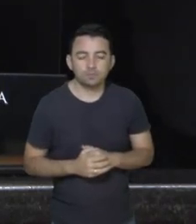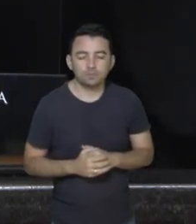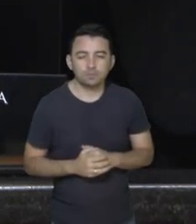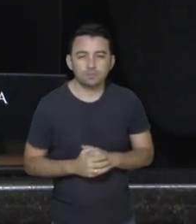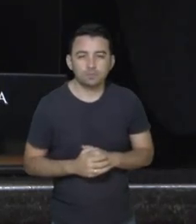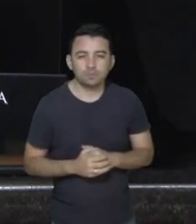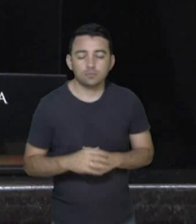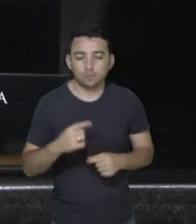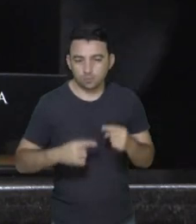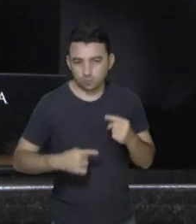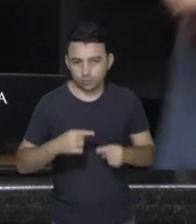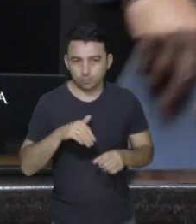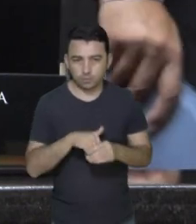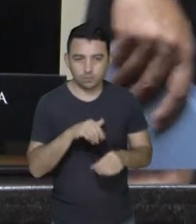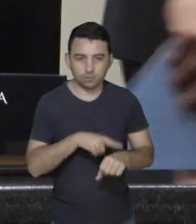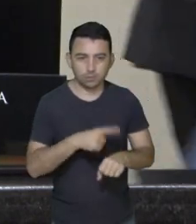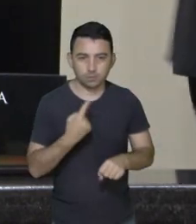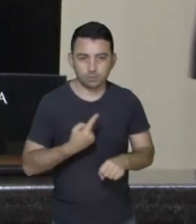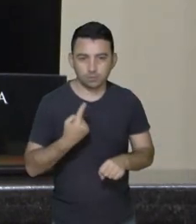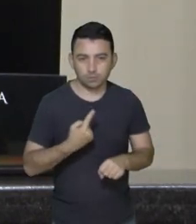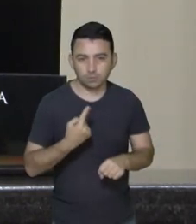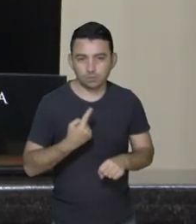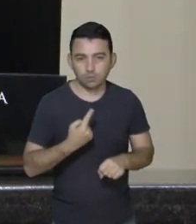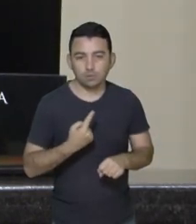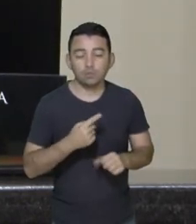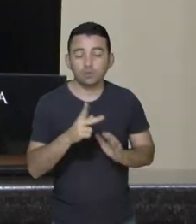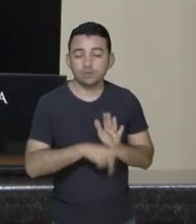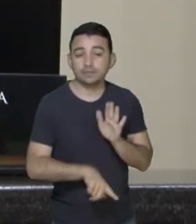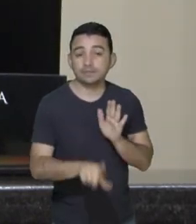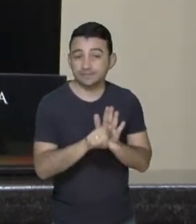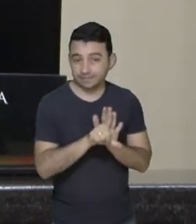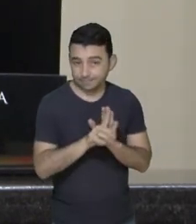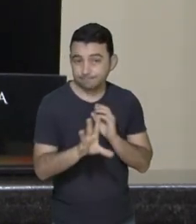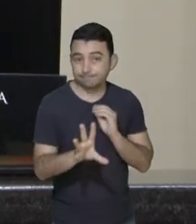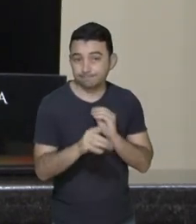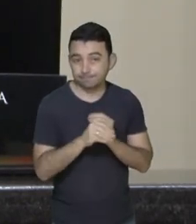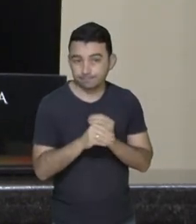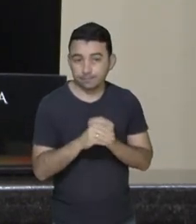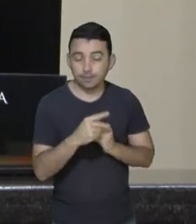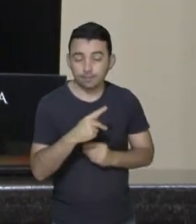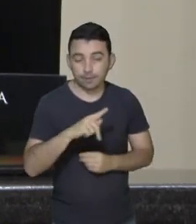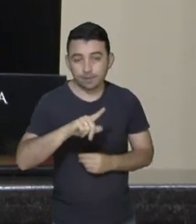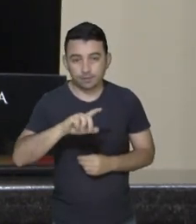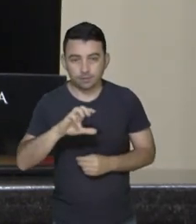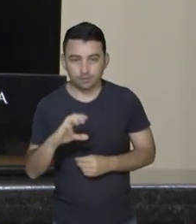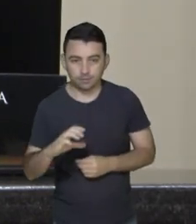Discussão e votação em primeiro turno, projeto de lei complementar PLC